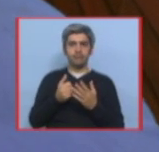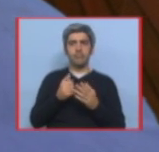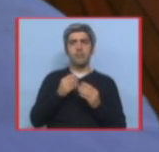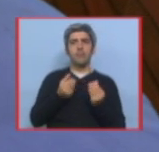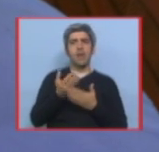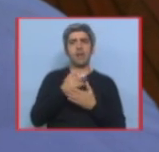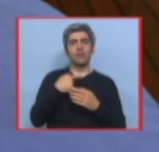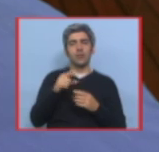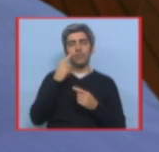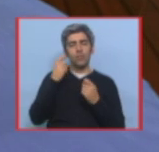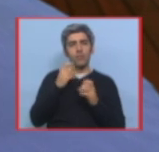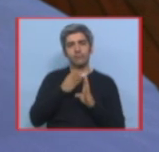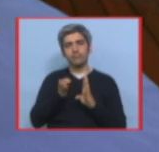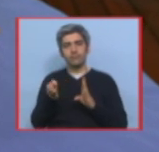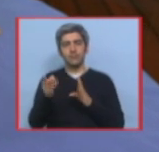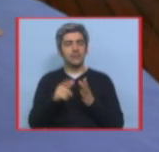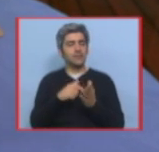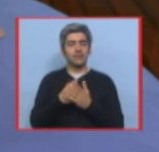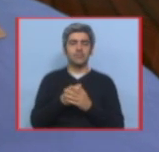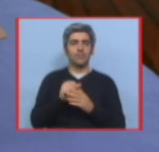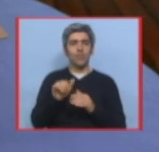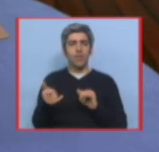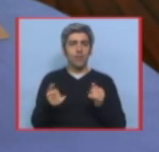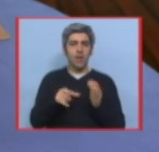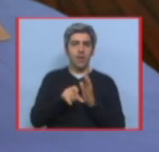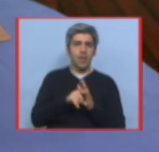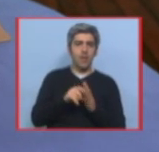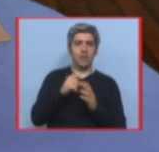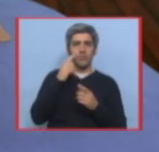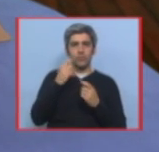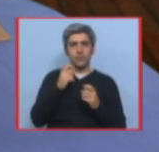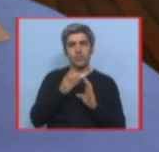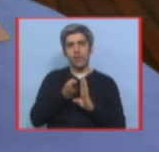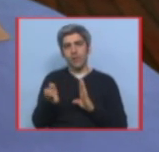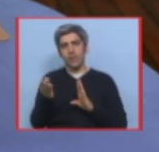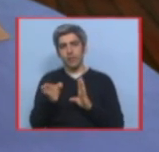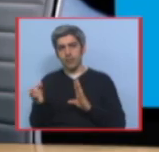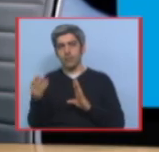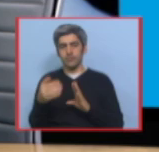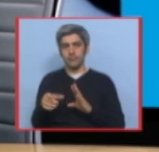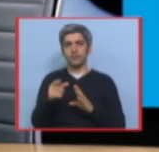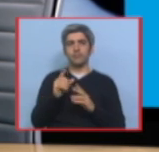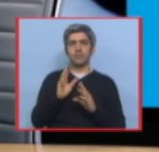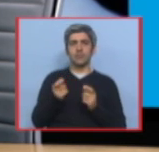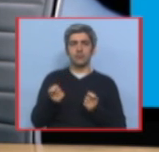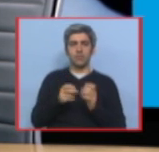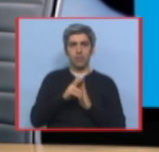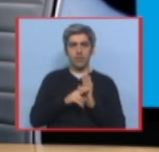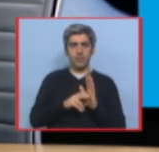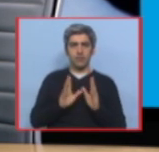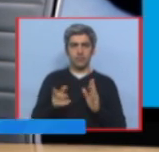sempre formas de fugir, encontra sempre buracos na lei ou alguma escapatória. O mercado tem de ser regulado neste